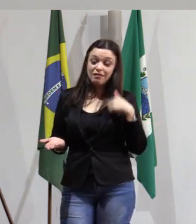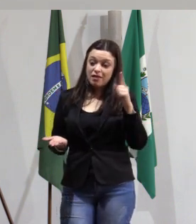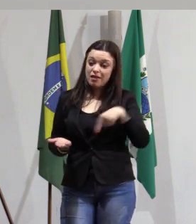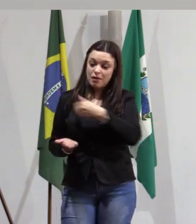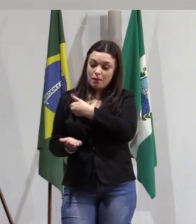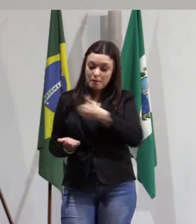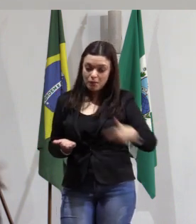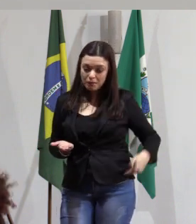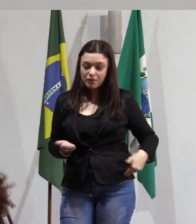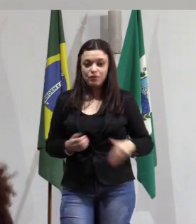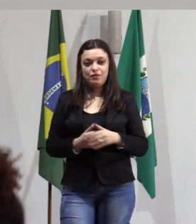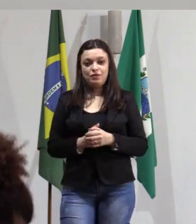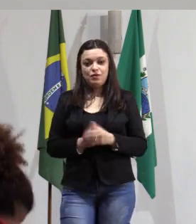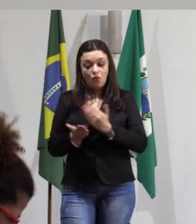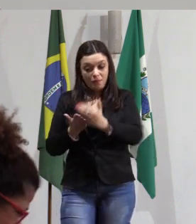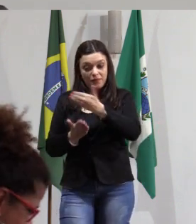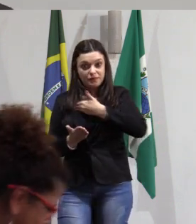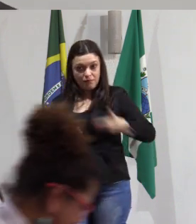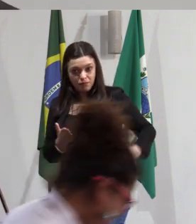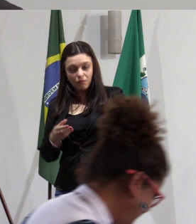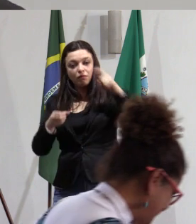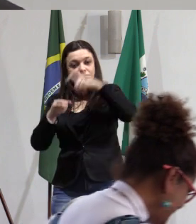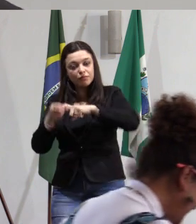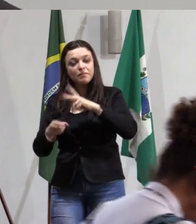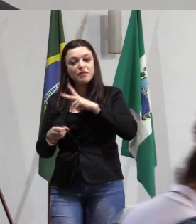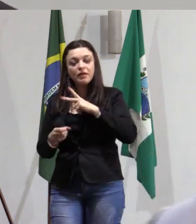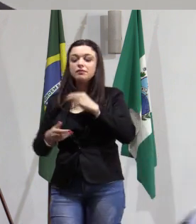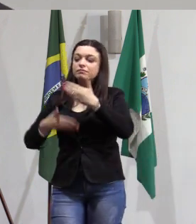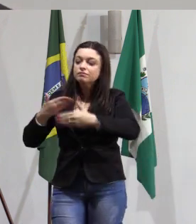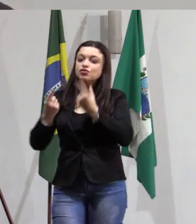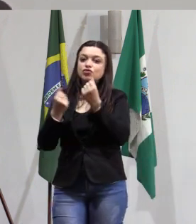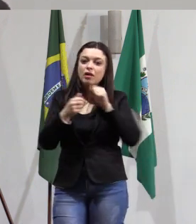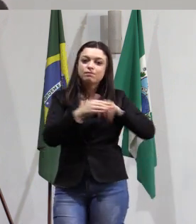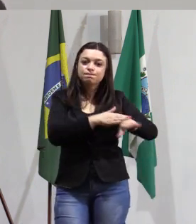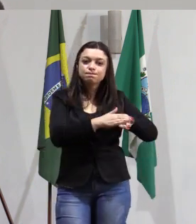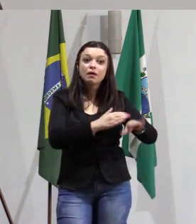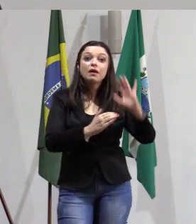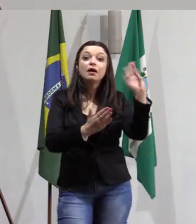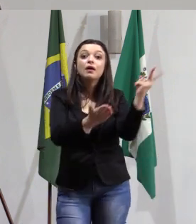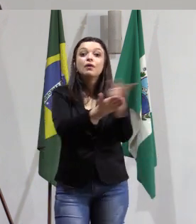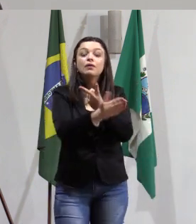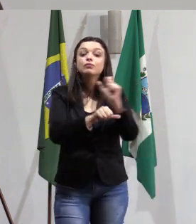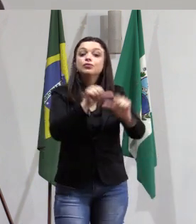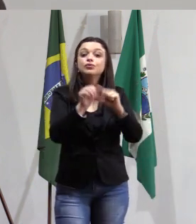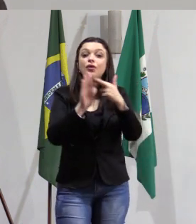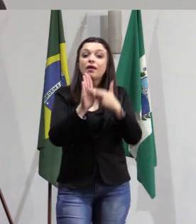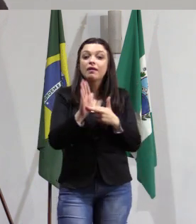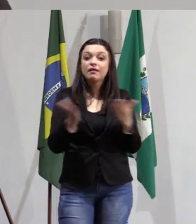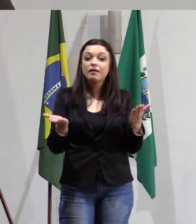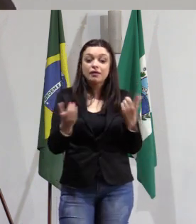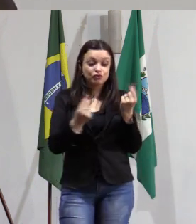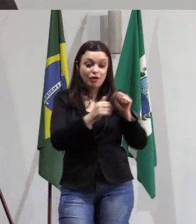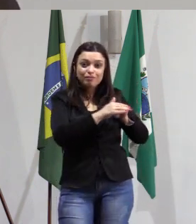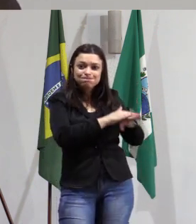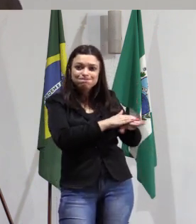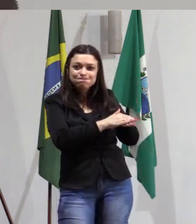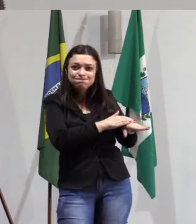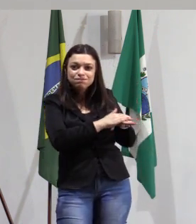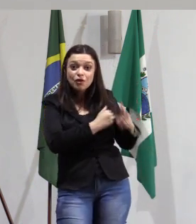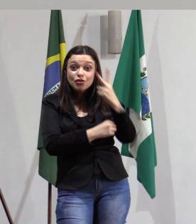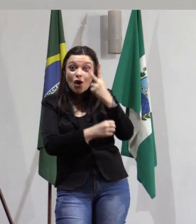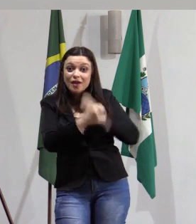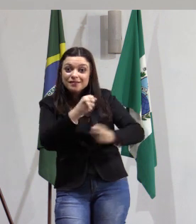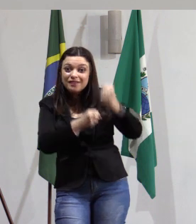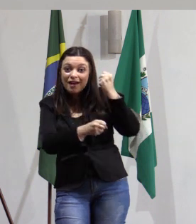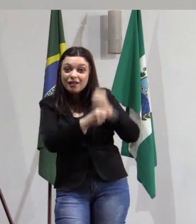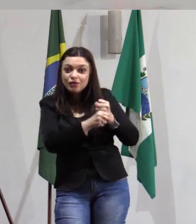público. A partir de um determinado momento, as regras mudaram. E os recursos que eles acumularam dos anos anteriores